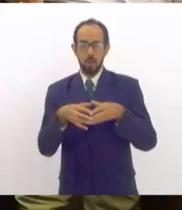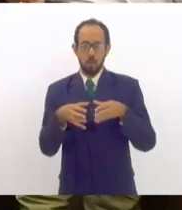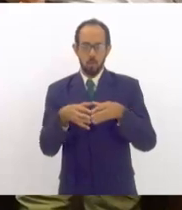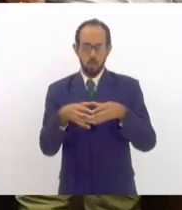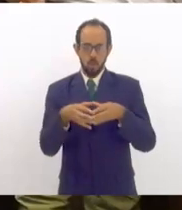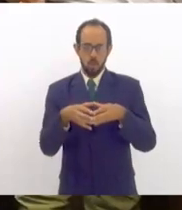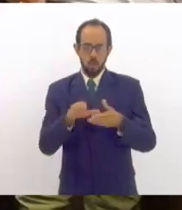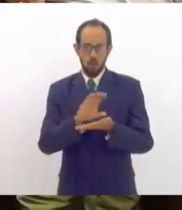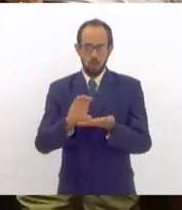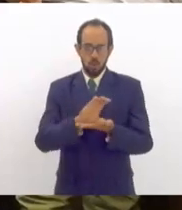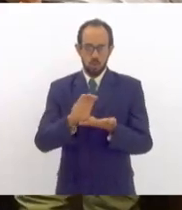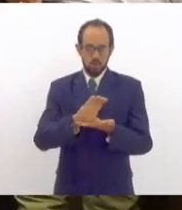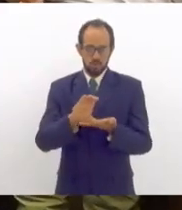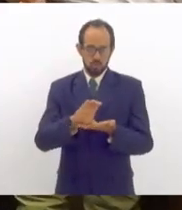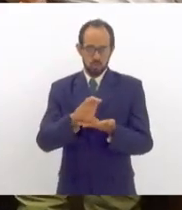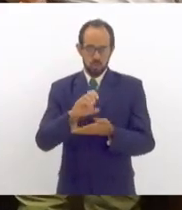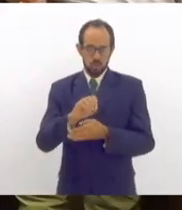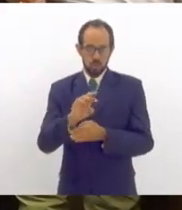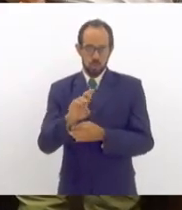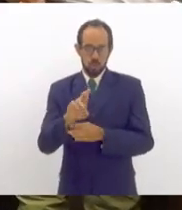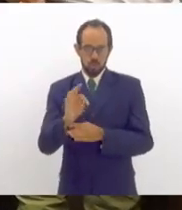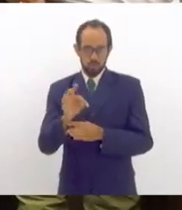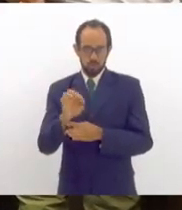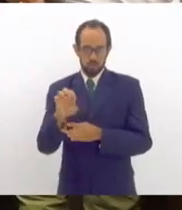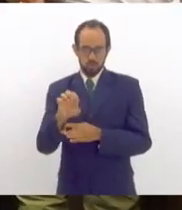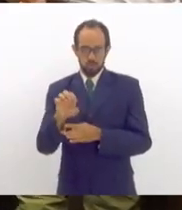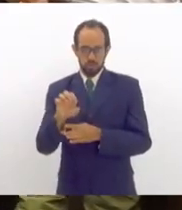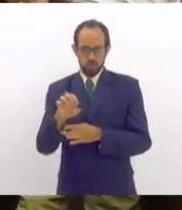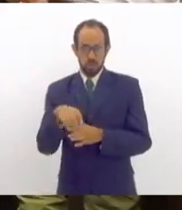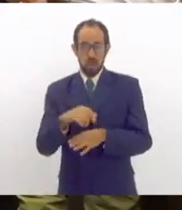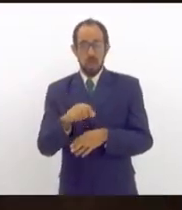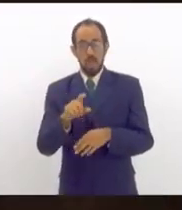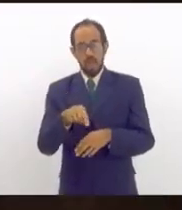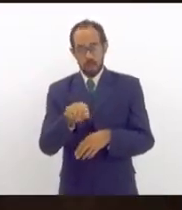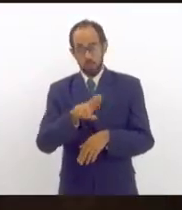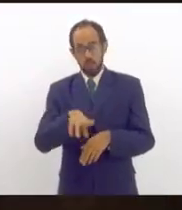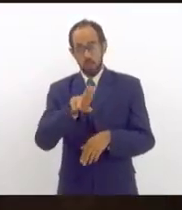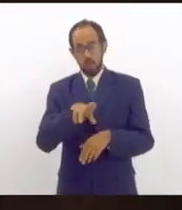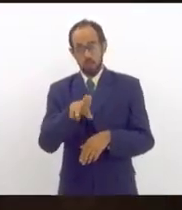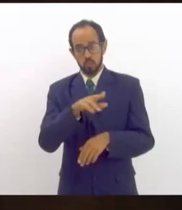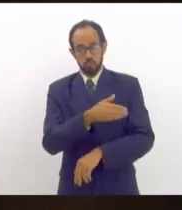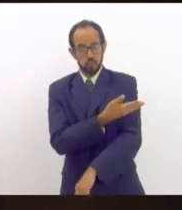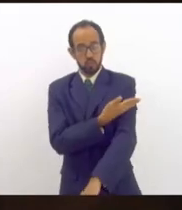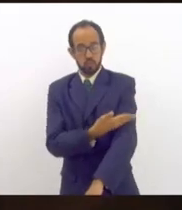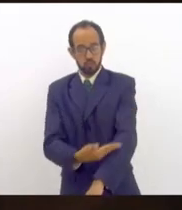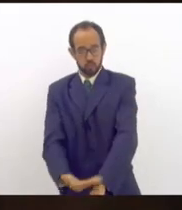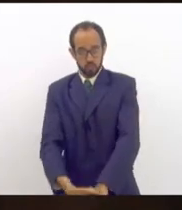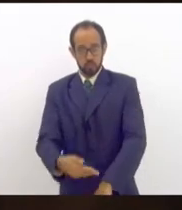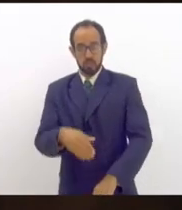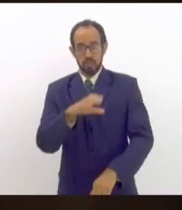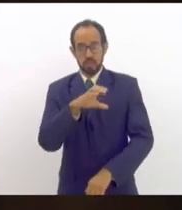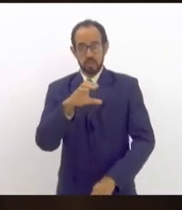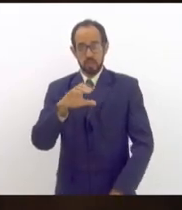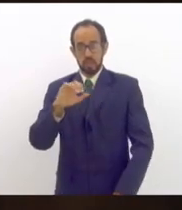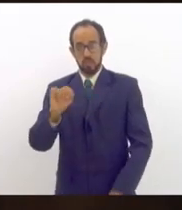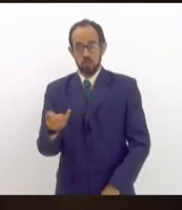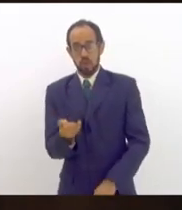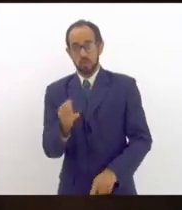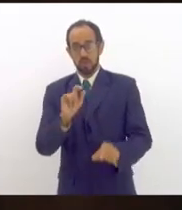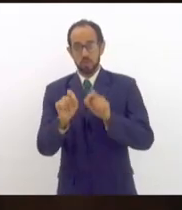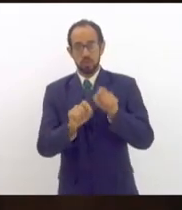tem é dos usos e costumes das ccj considerar que programa